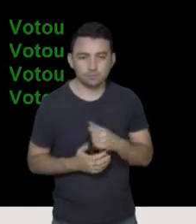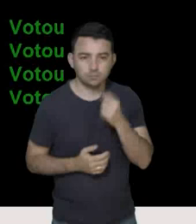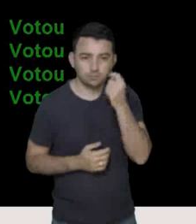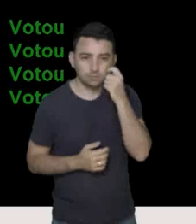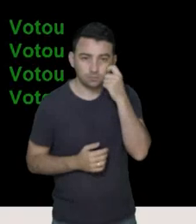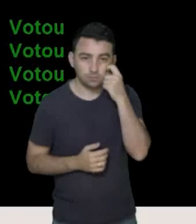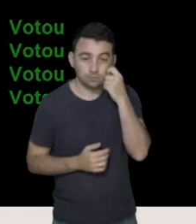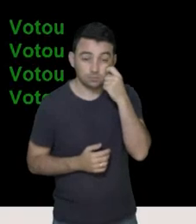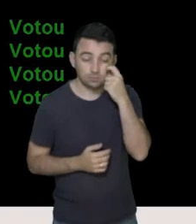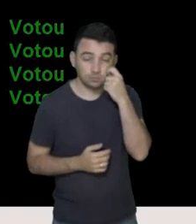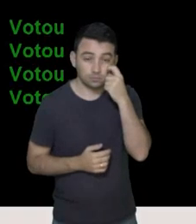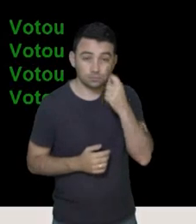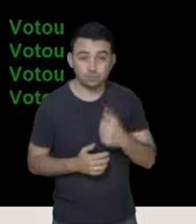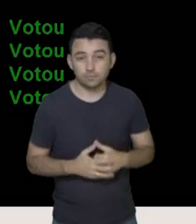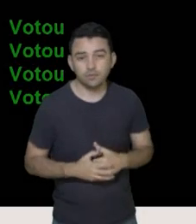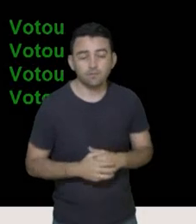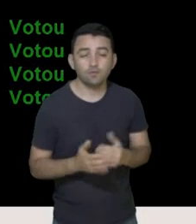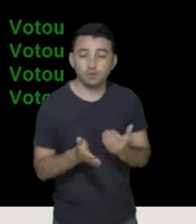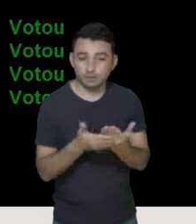Senhores deputados.